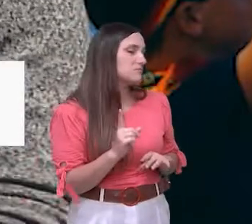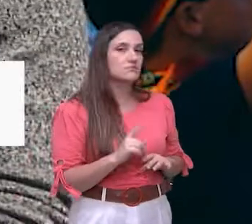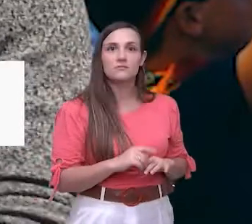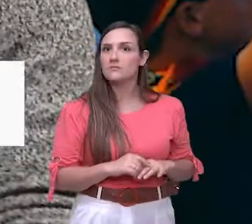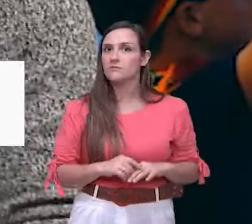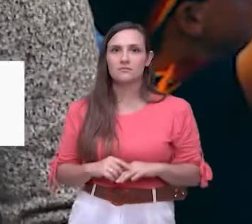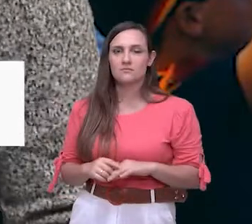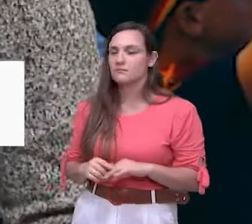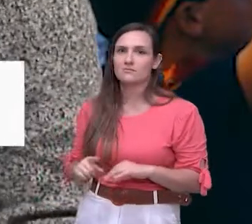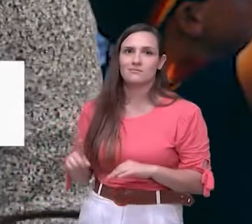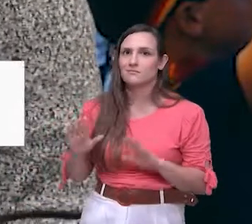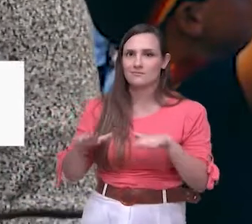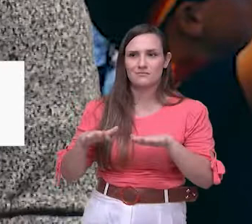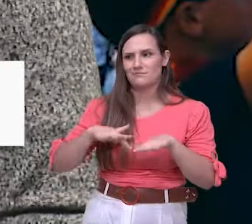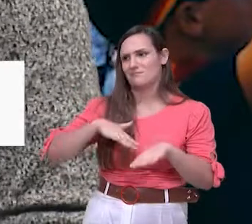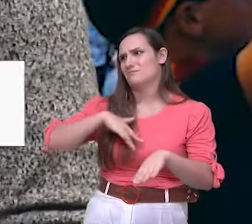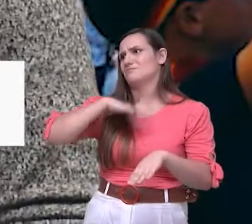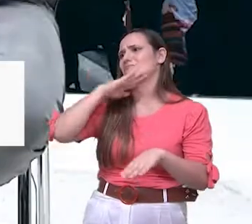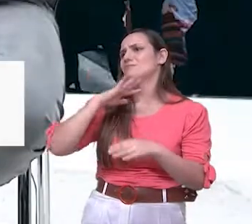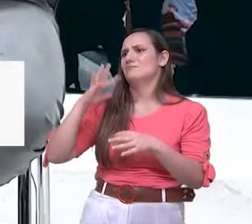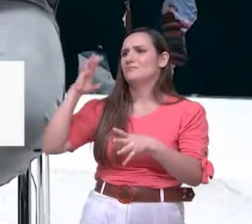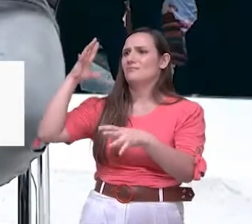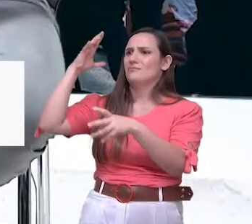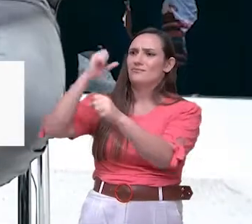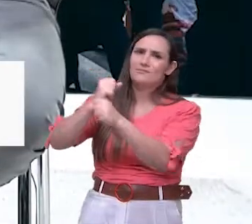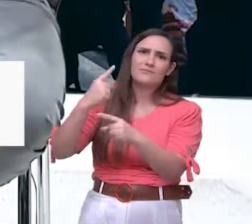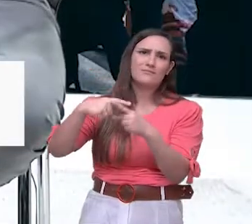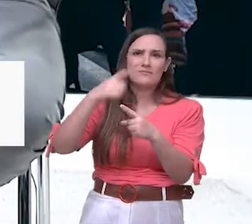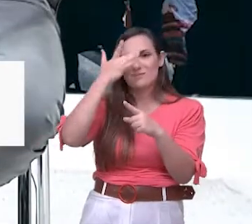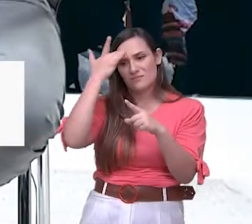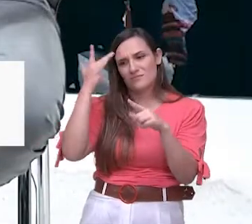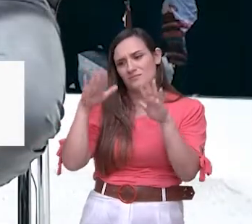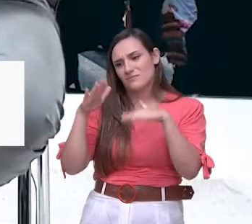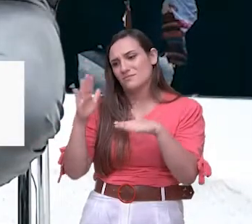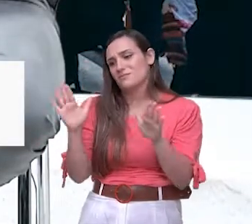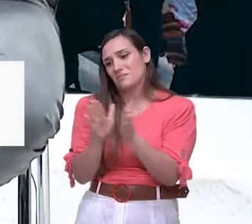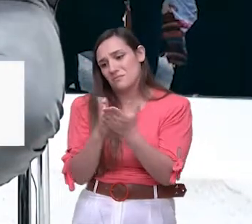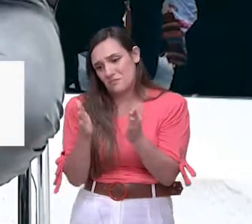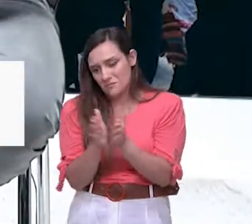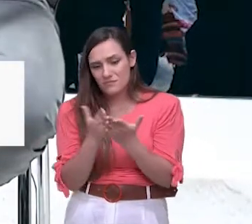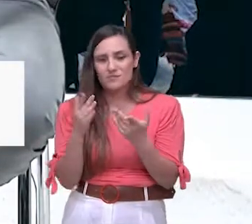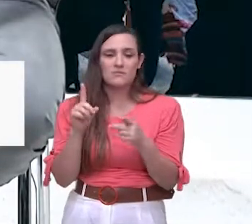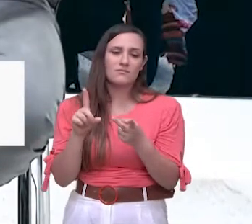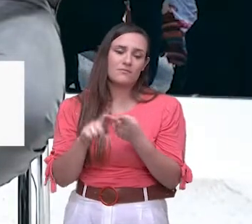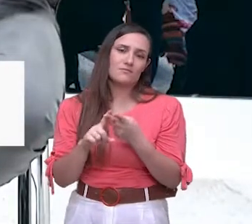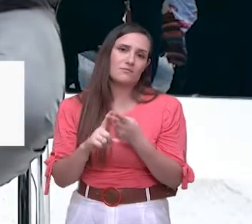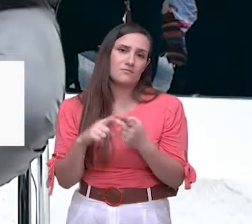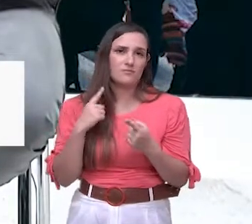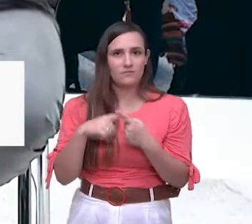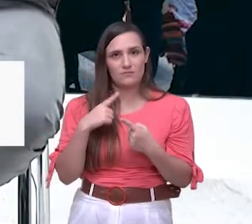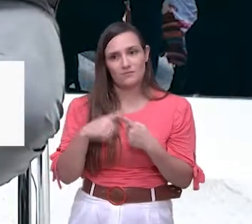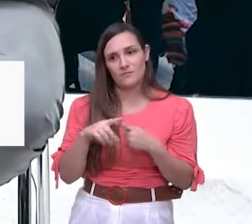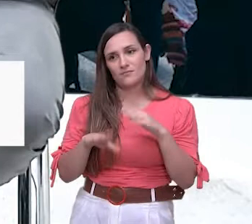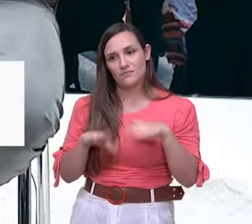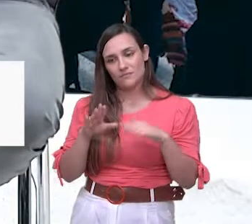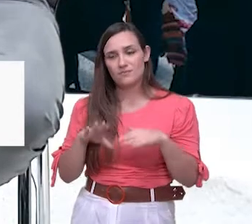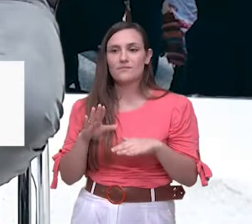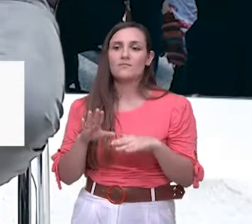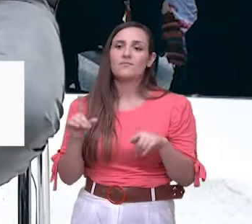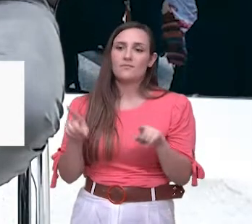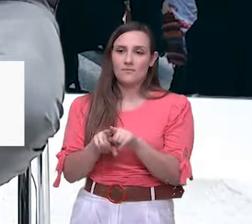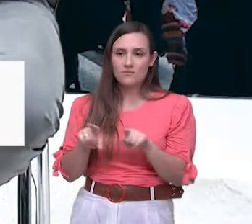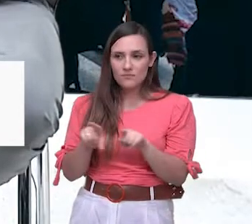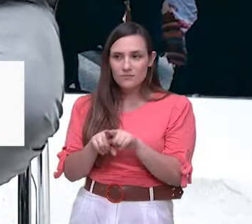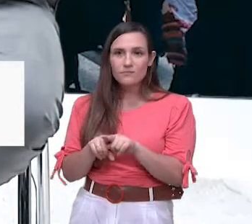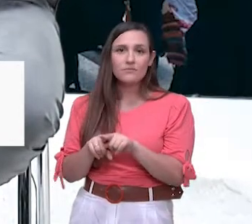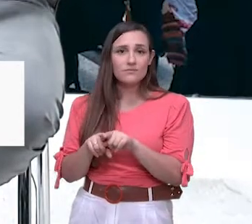sem geralmente é um acúmulo de violências por uma condição Econômica às vezes por uma condição Econômica que faz